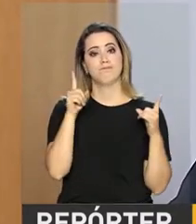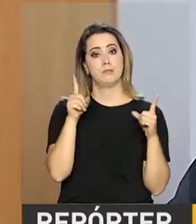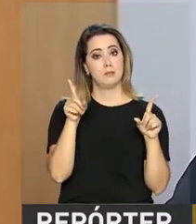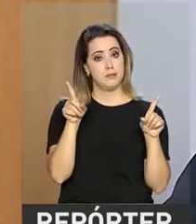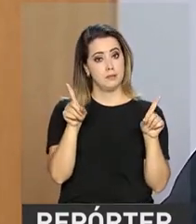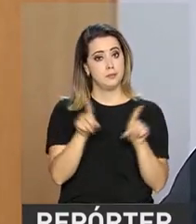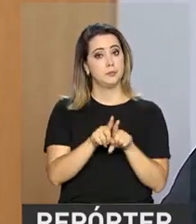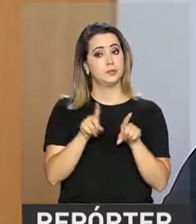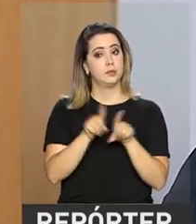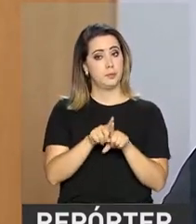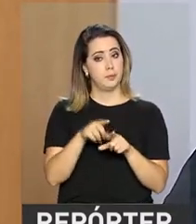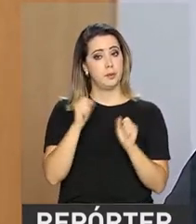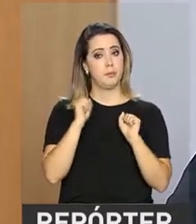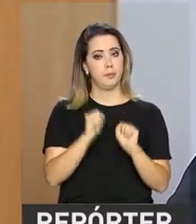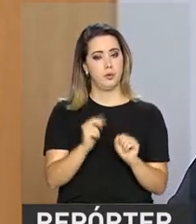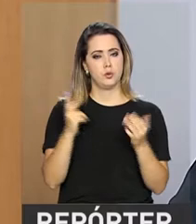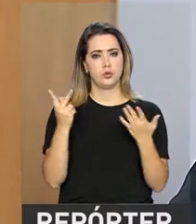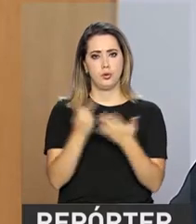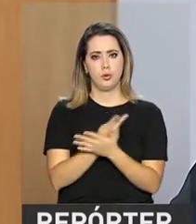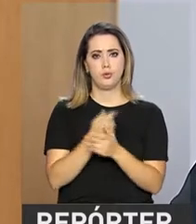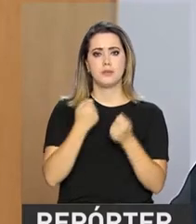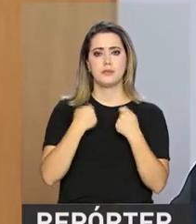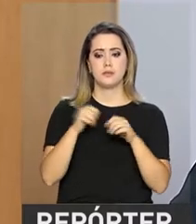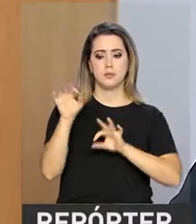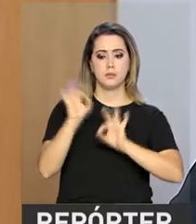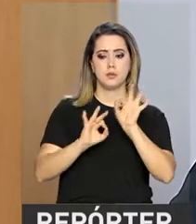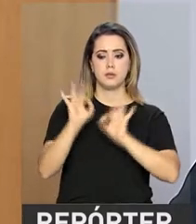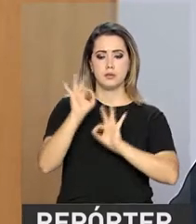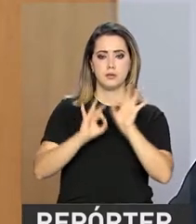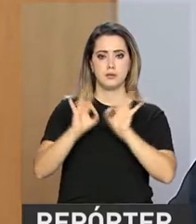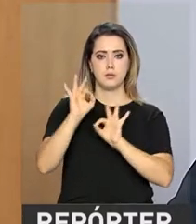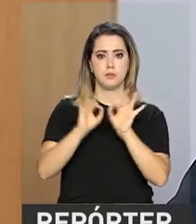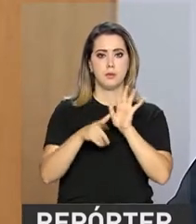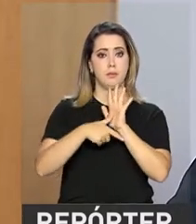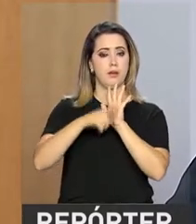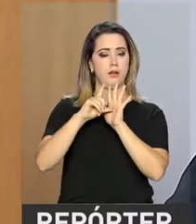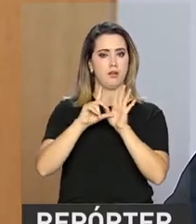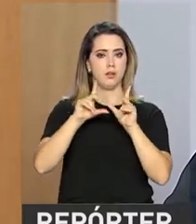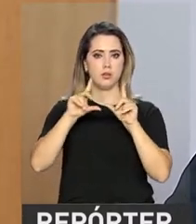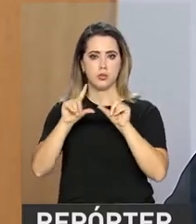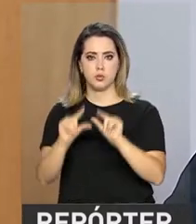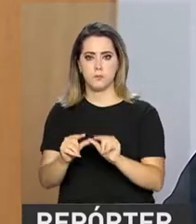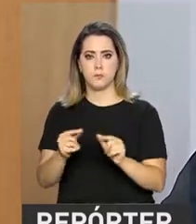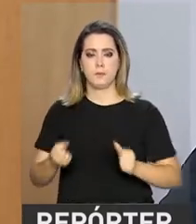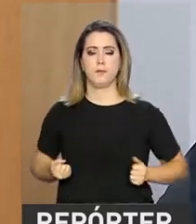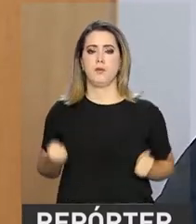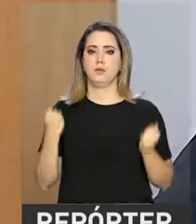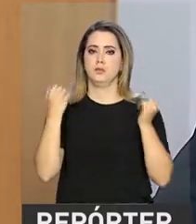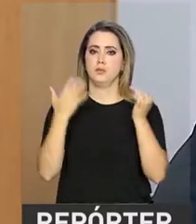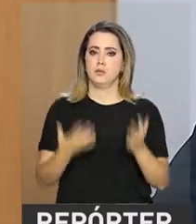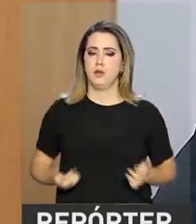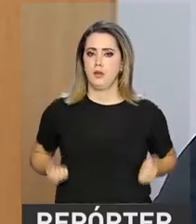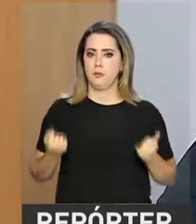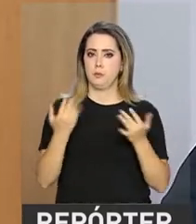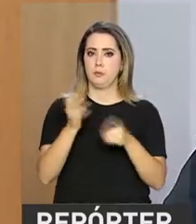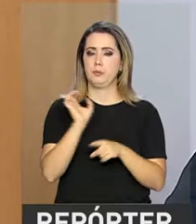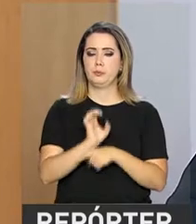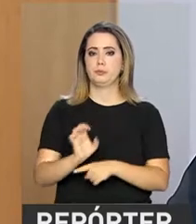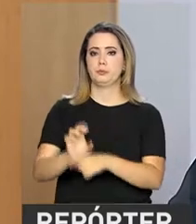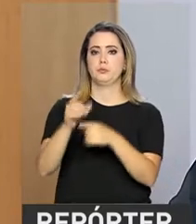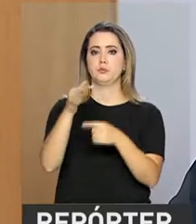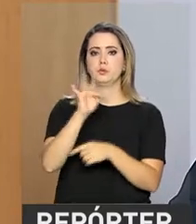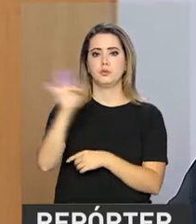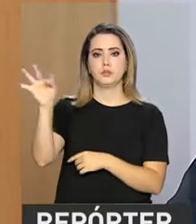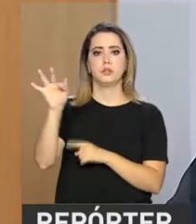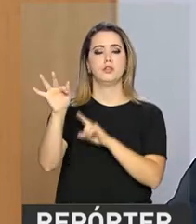se nós não tivermos tomarmos medidas claras de redução dos gastos dos estados da união